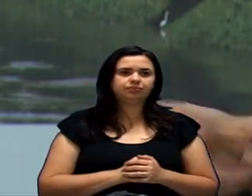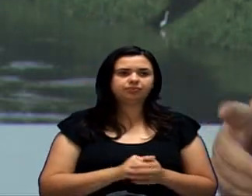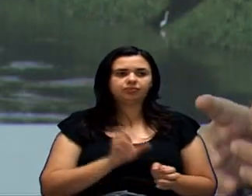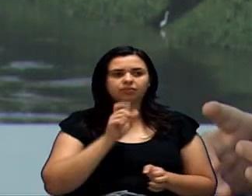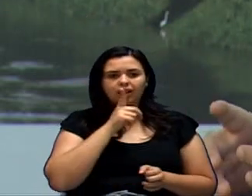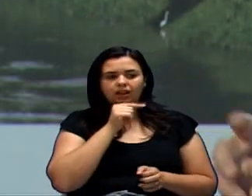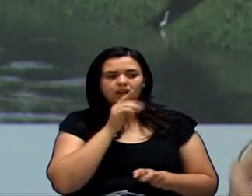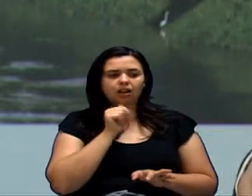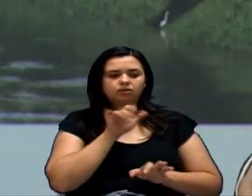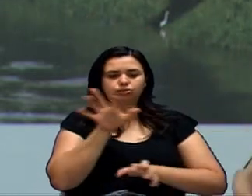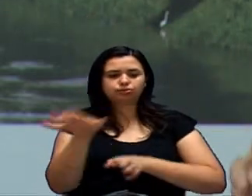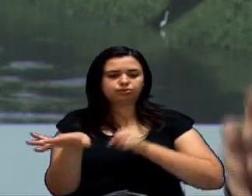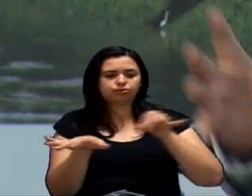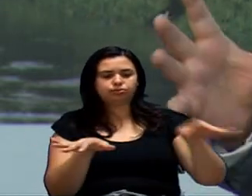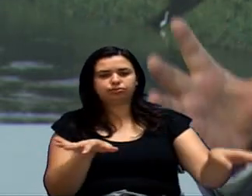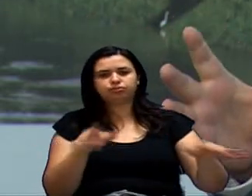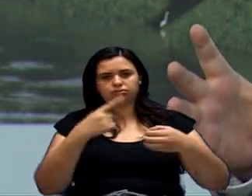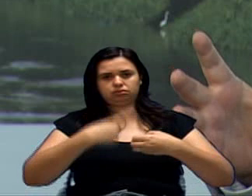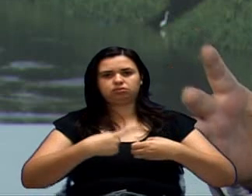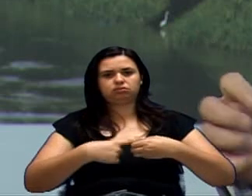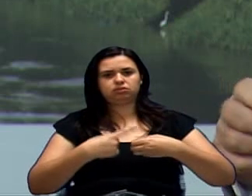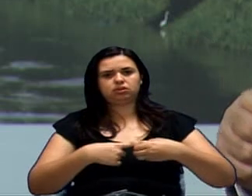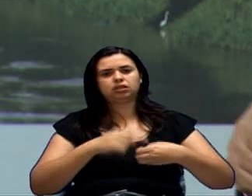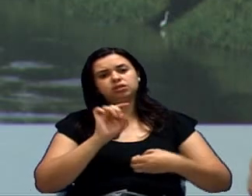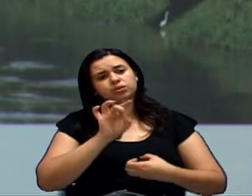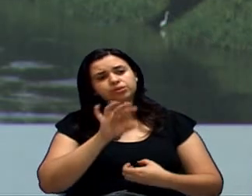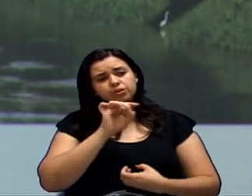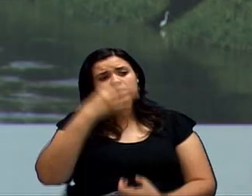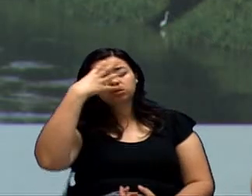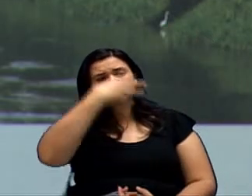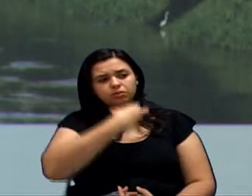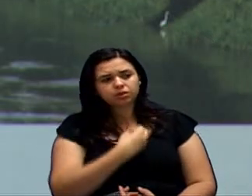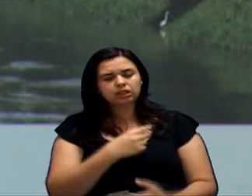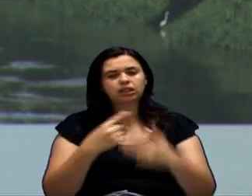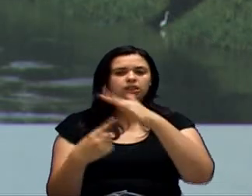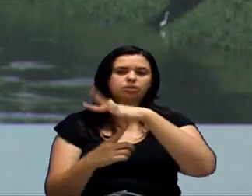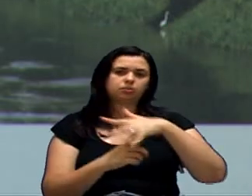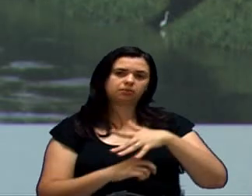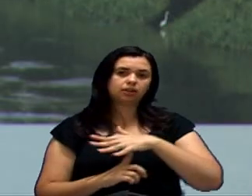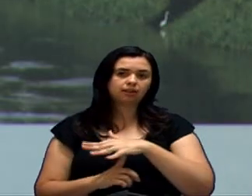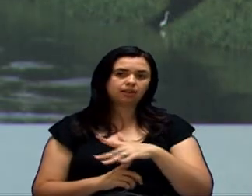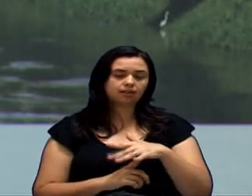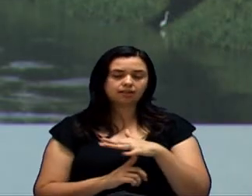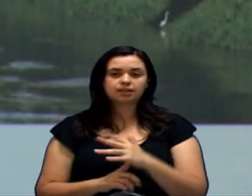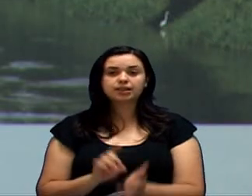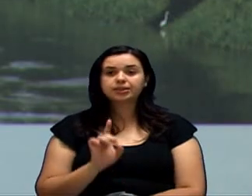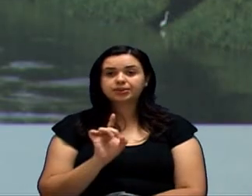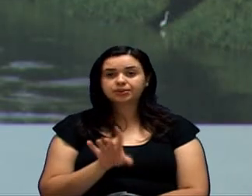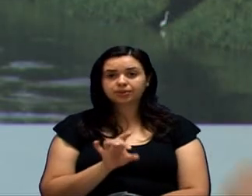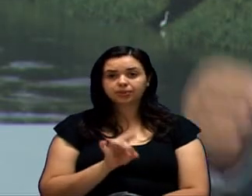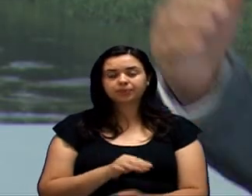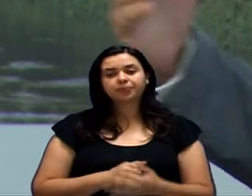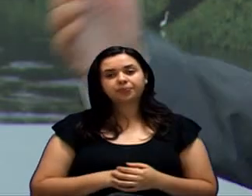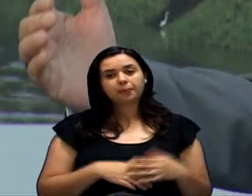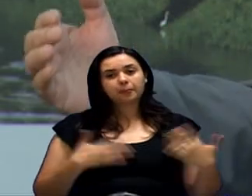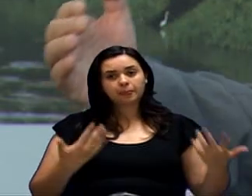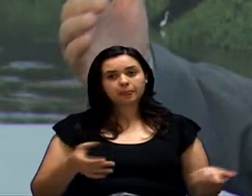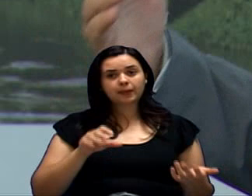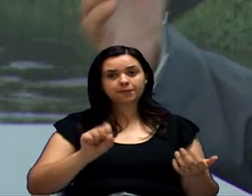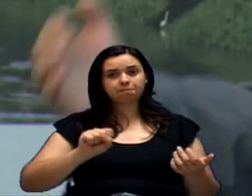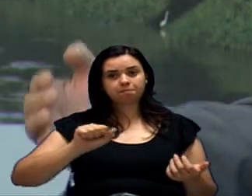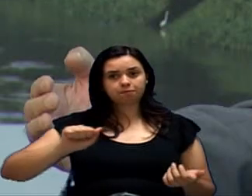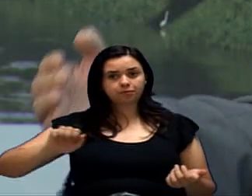de Sorocaba, e tem uma função mais paisagística e não no sistema de drenagem, então fica